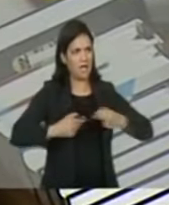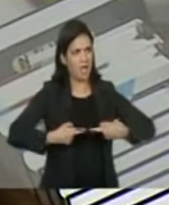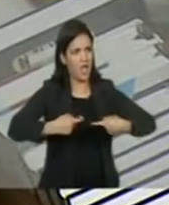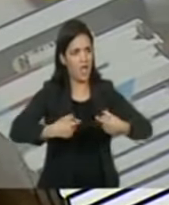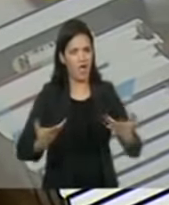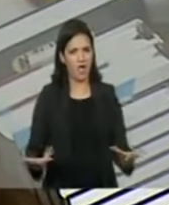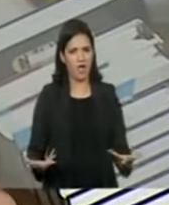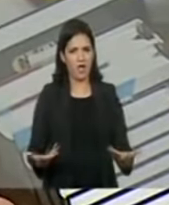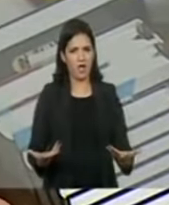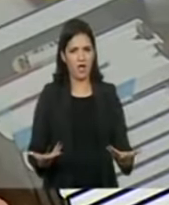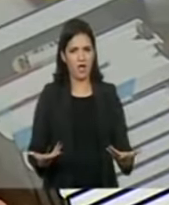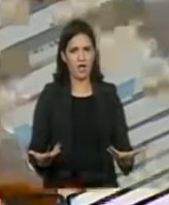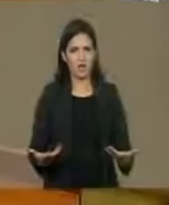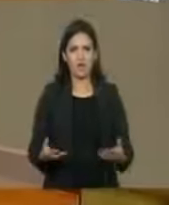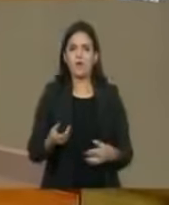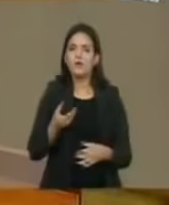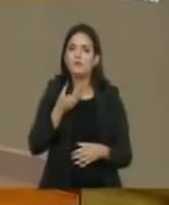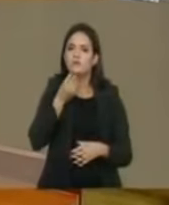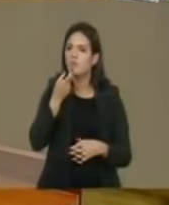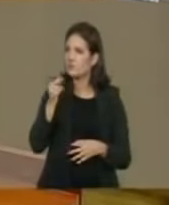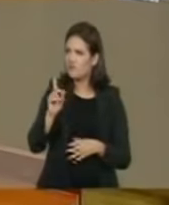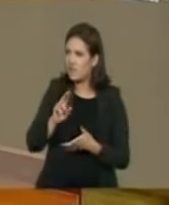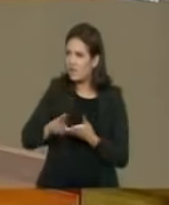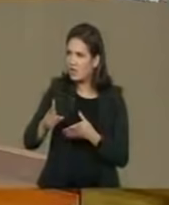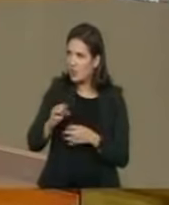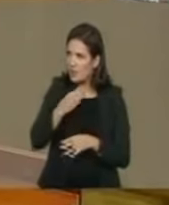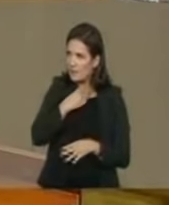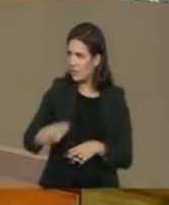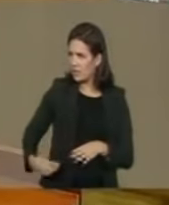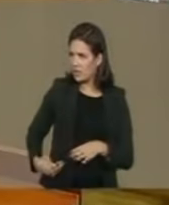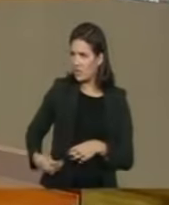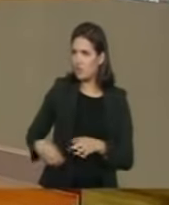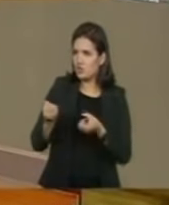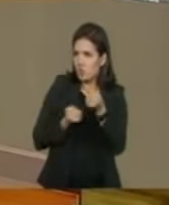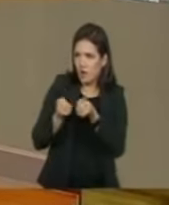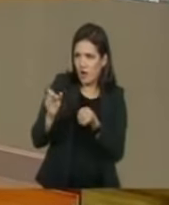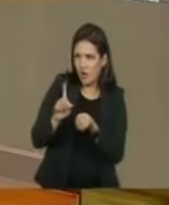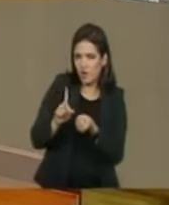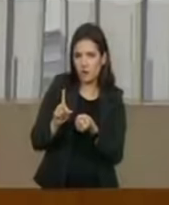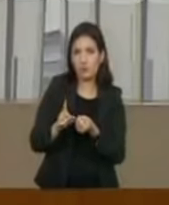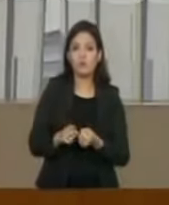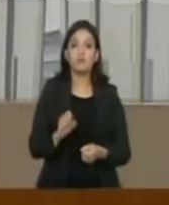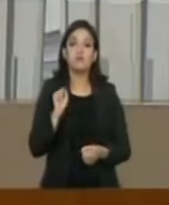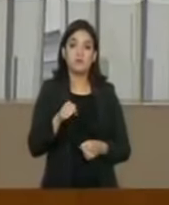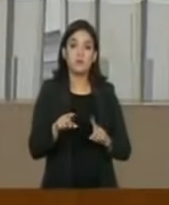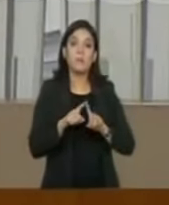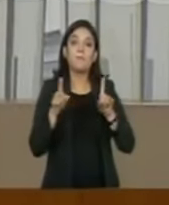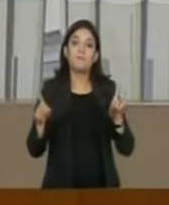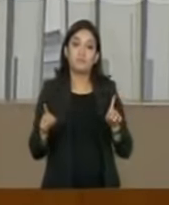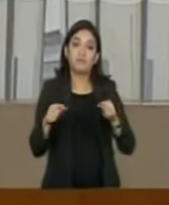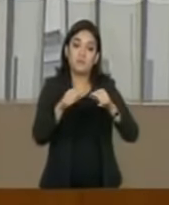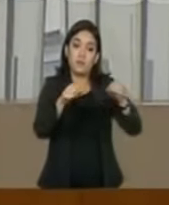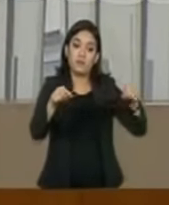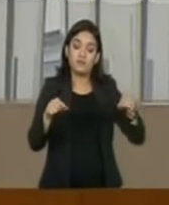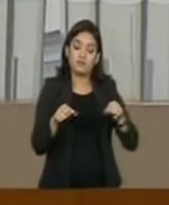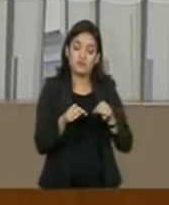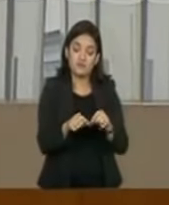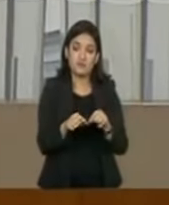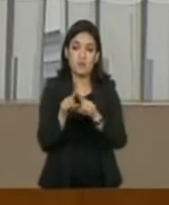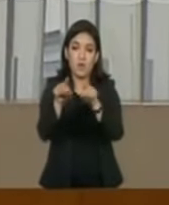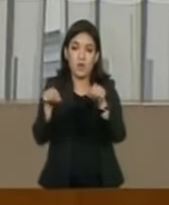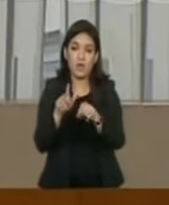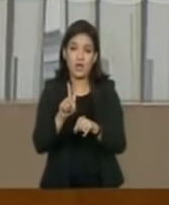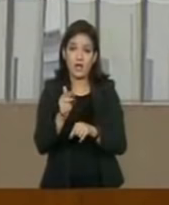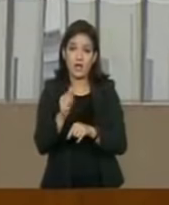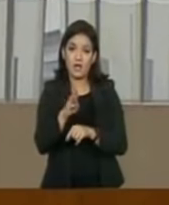inclui e nem isso pra não inclui o uso de carros assim mais em razão dos gases em razão de funcionamento dos